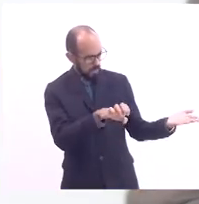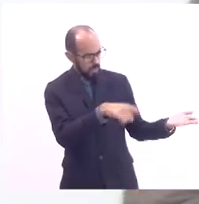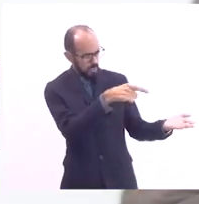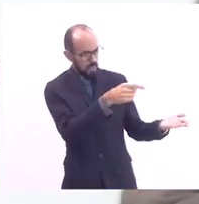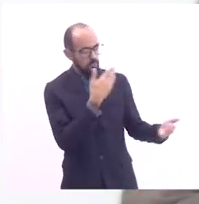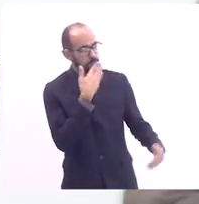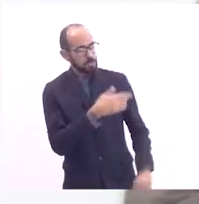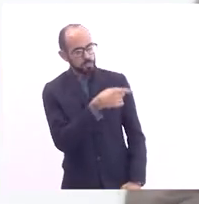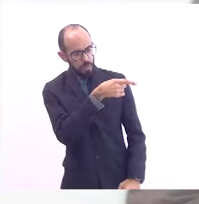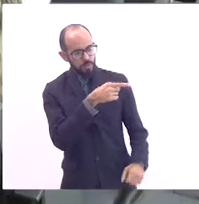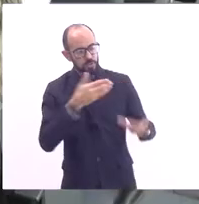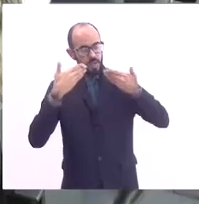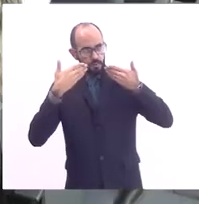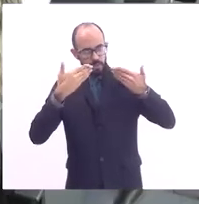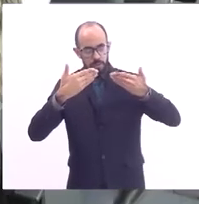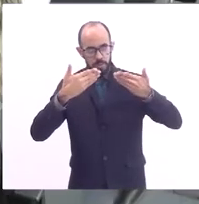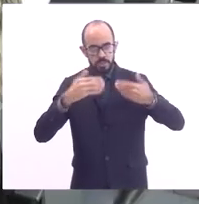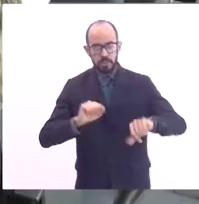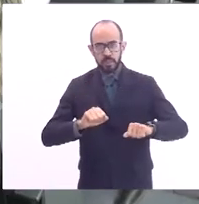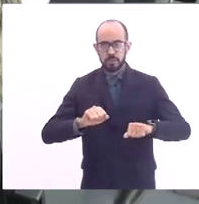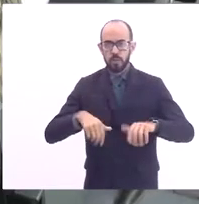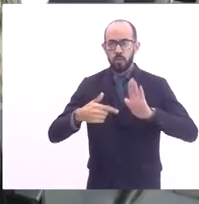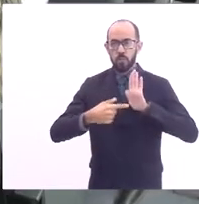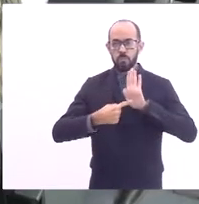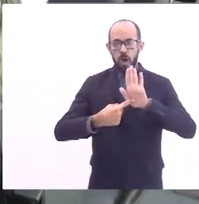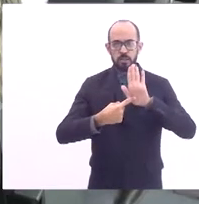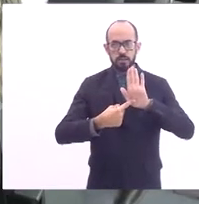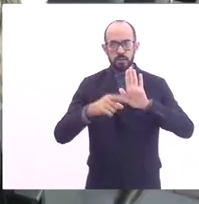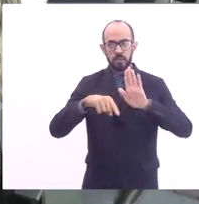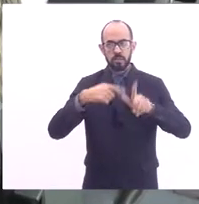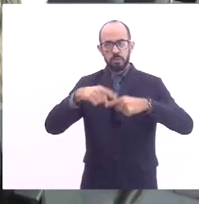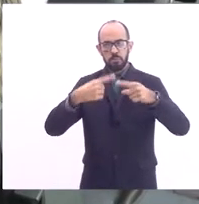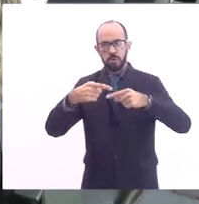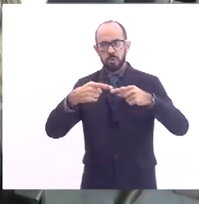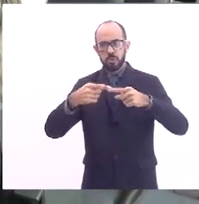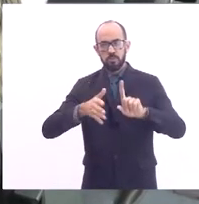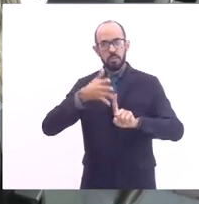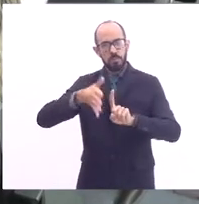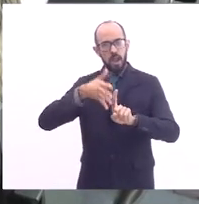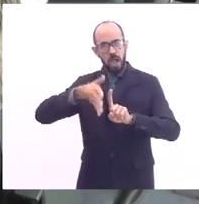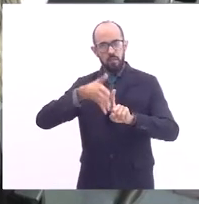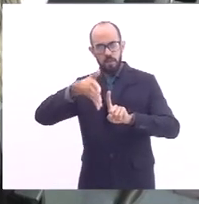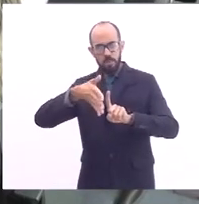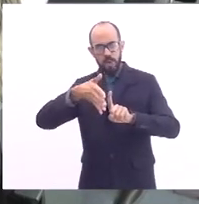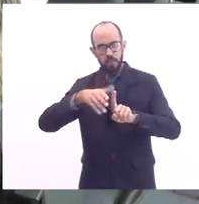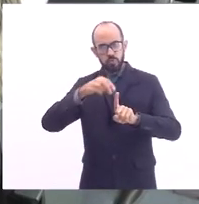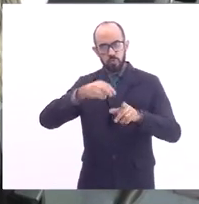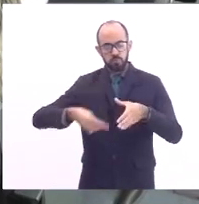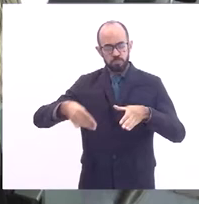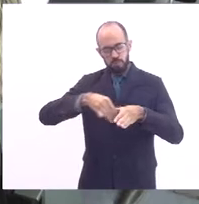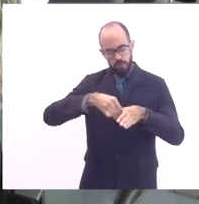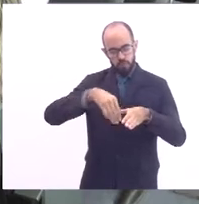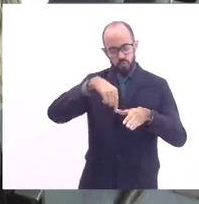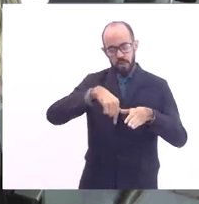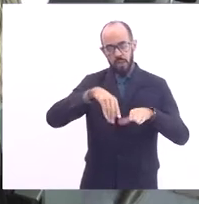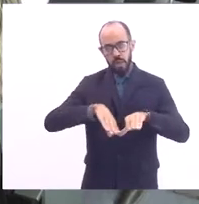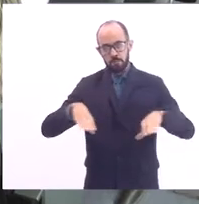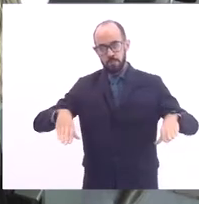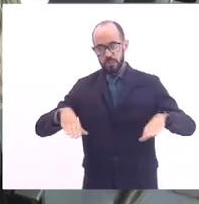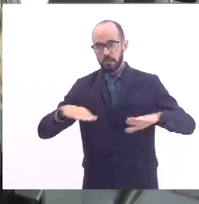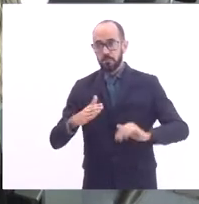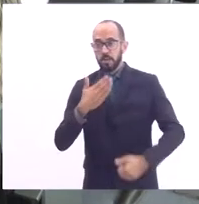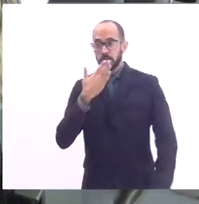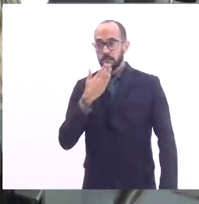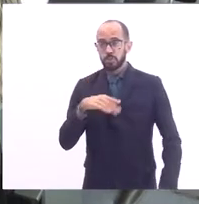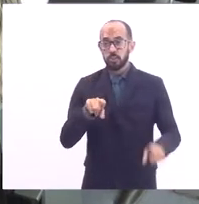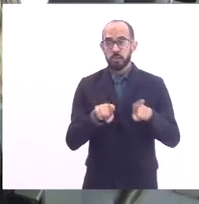possa fazer a apresentação da Enel e depois vamos passar a palavra para os membros da mesa, dizendo que